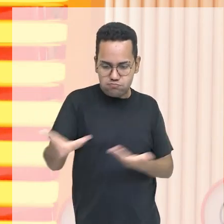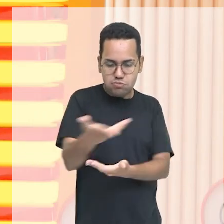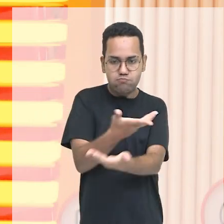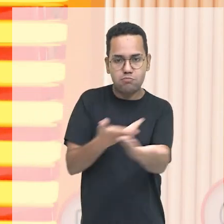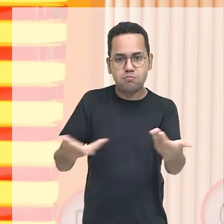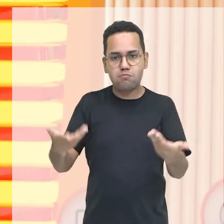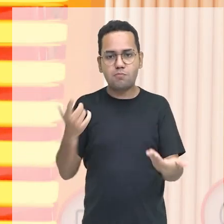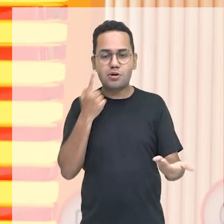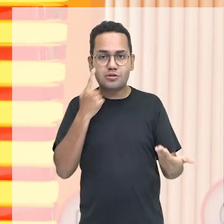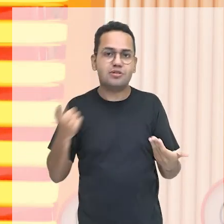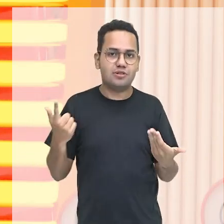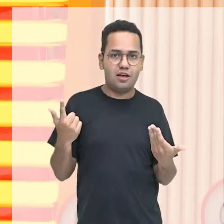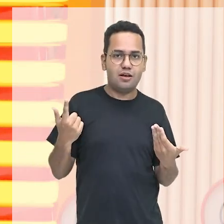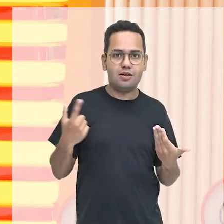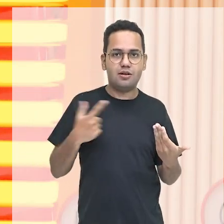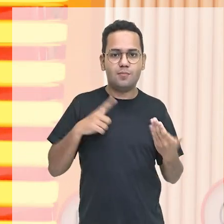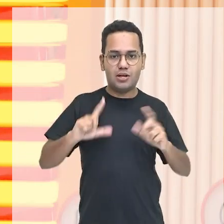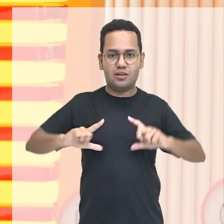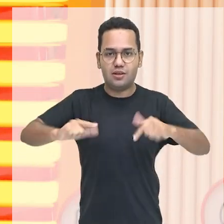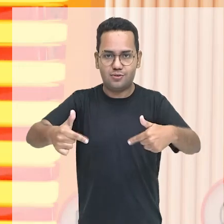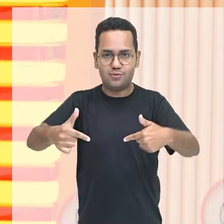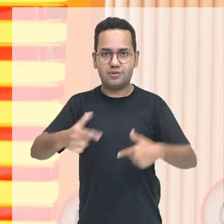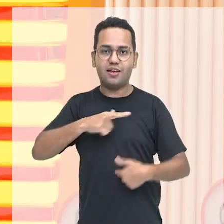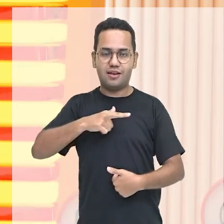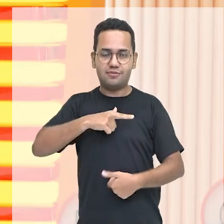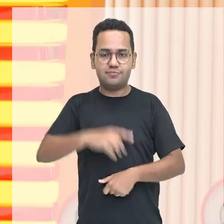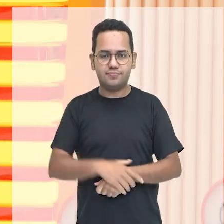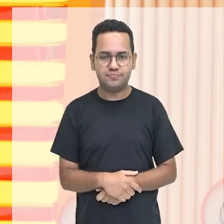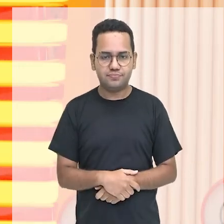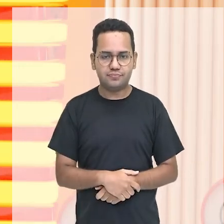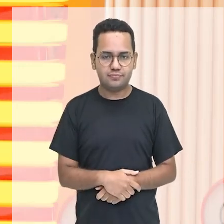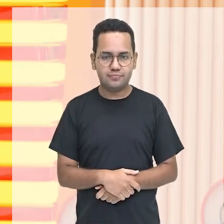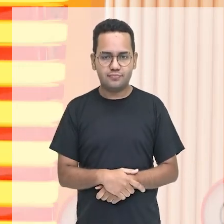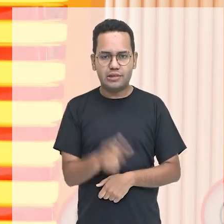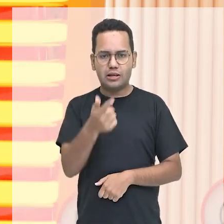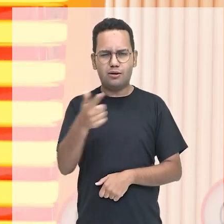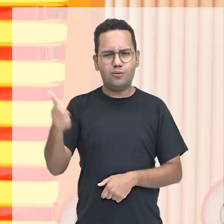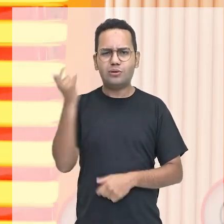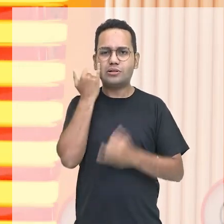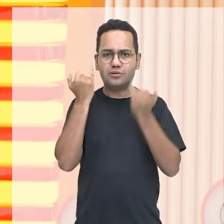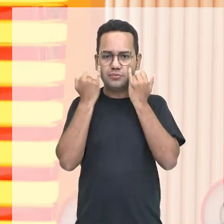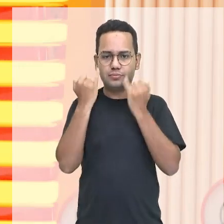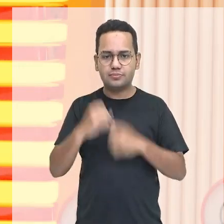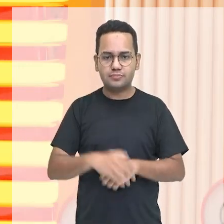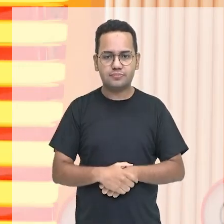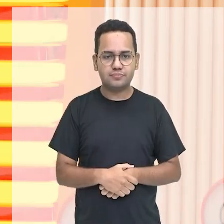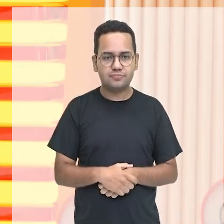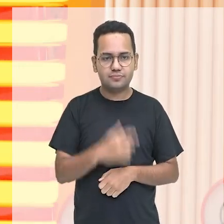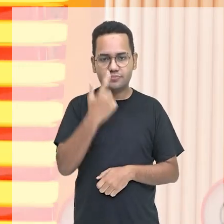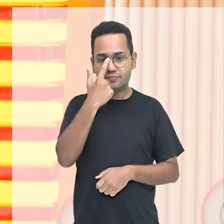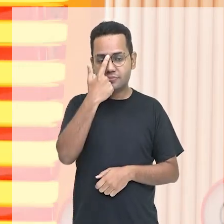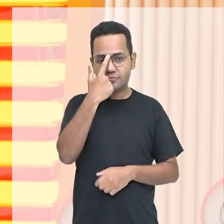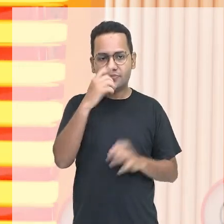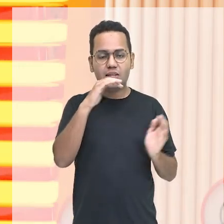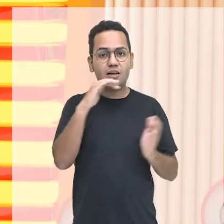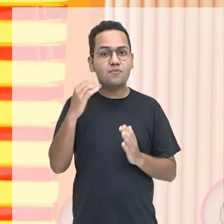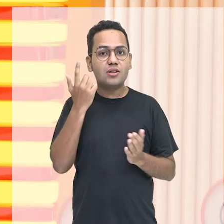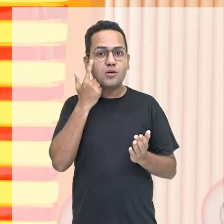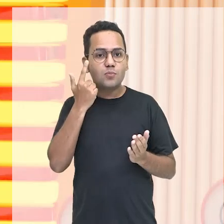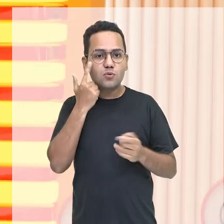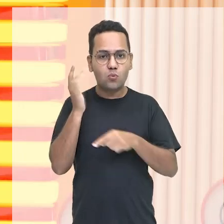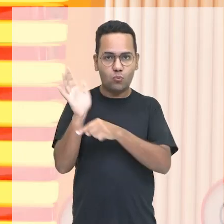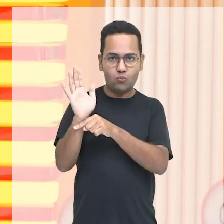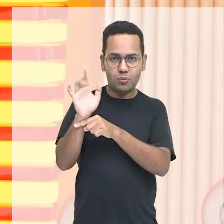estará presente nessas práticas. Nós teremos aí outros elementos. Vamos assistir um vídeo brevemente, só para